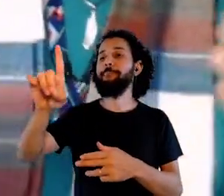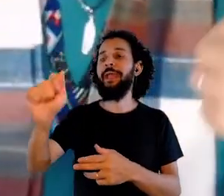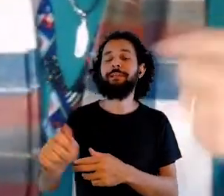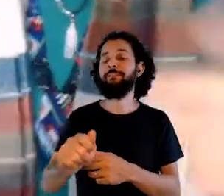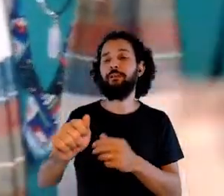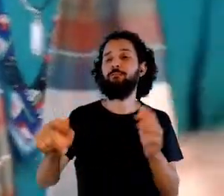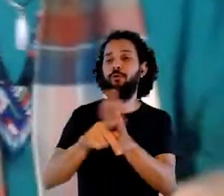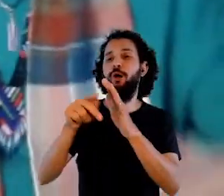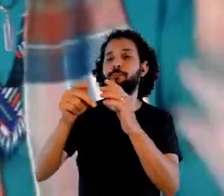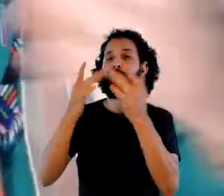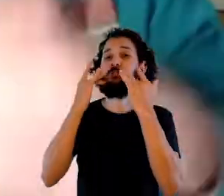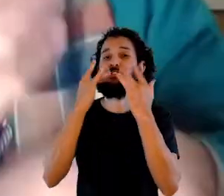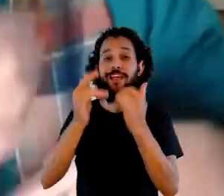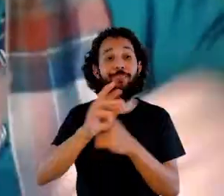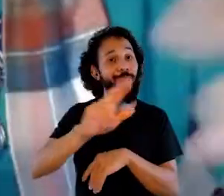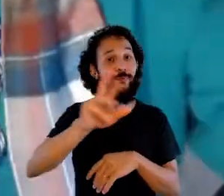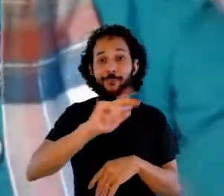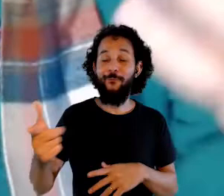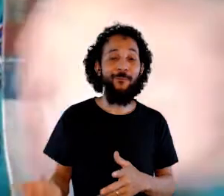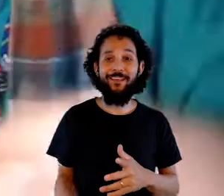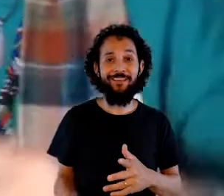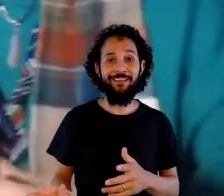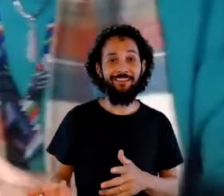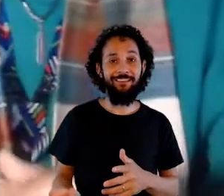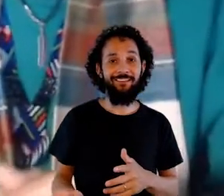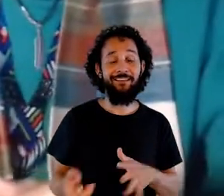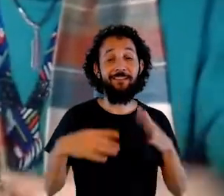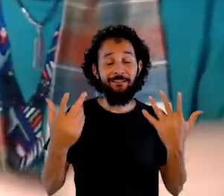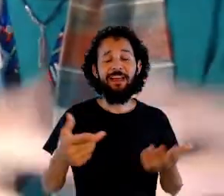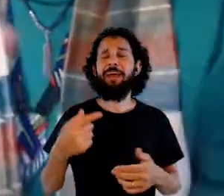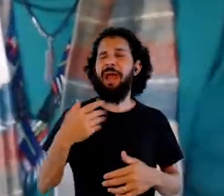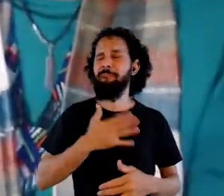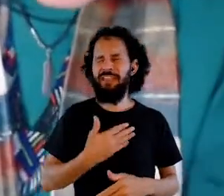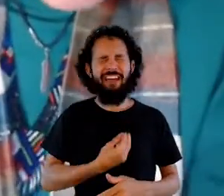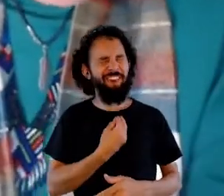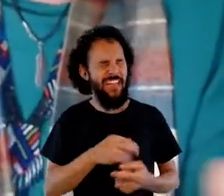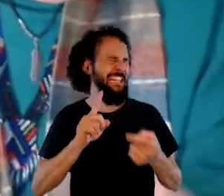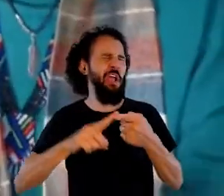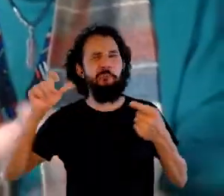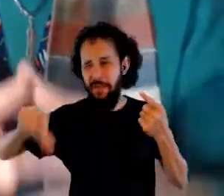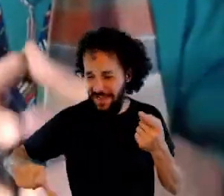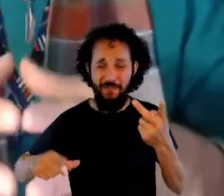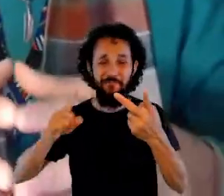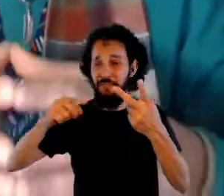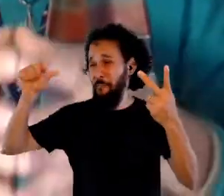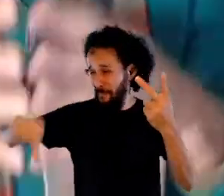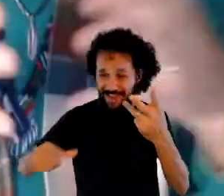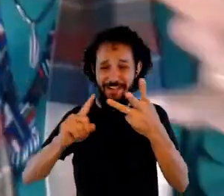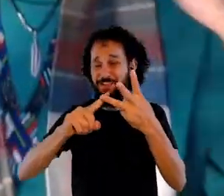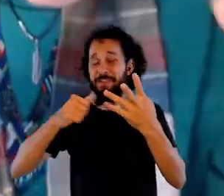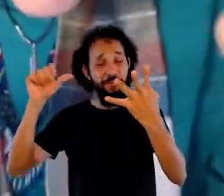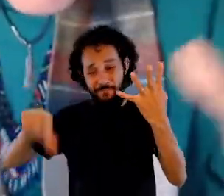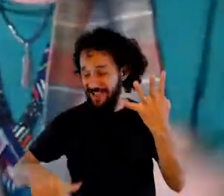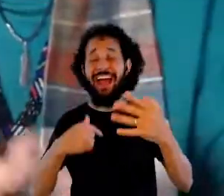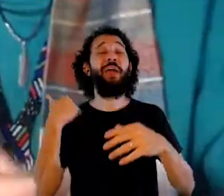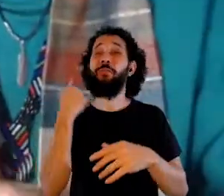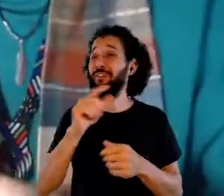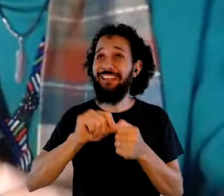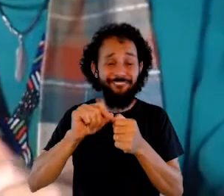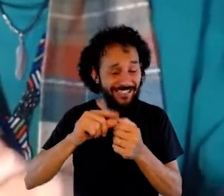Minha vida é péssima, minha vida é isso, minha vida é aquilo. Eu não consigo fazer essas coisas, essas vozes,